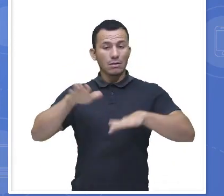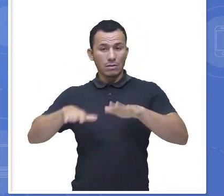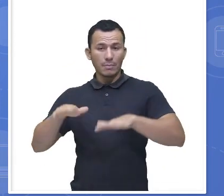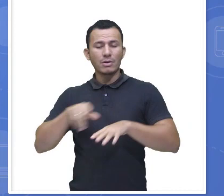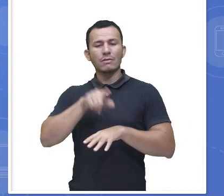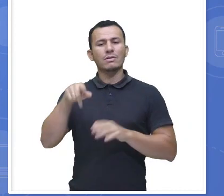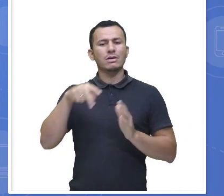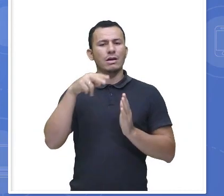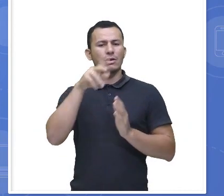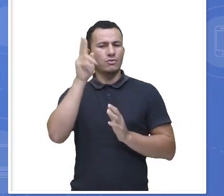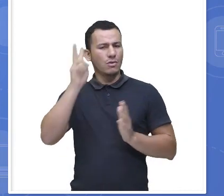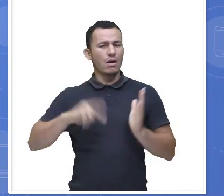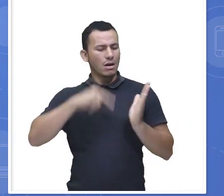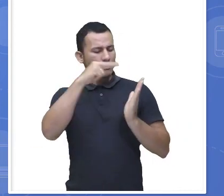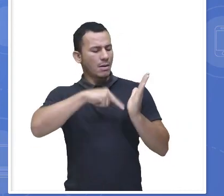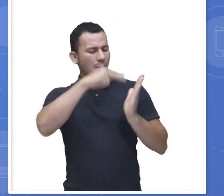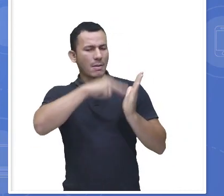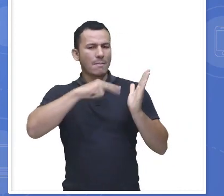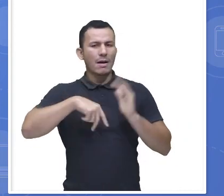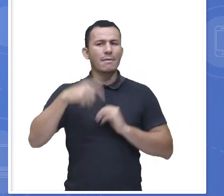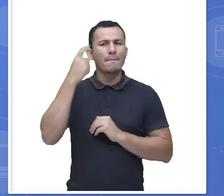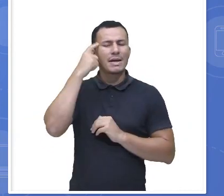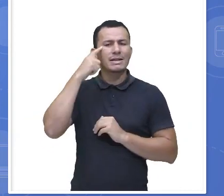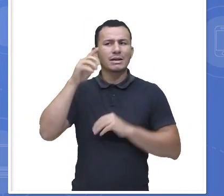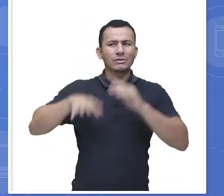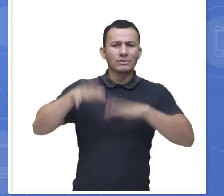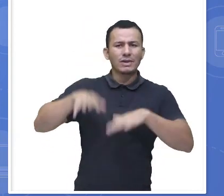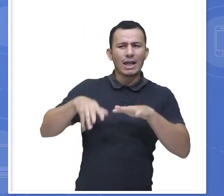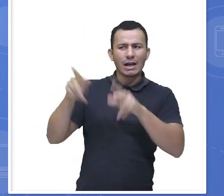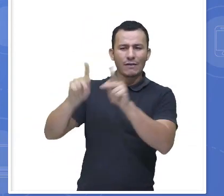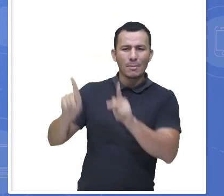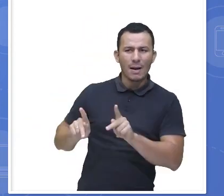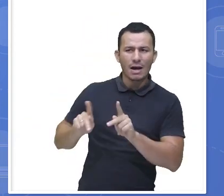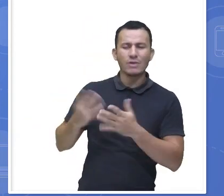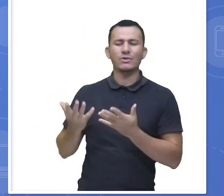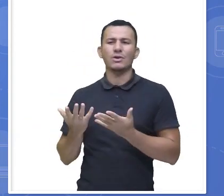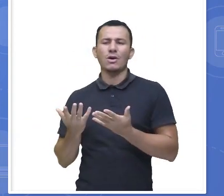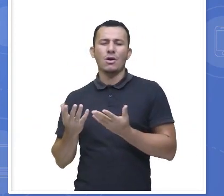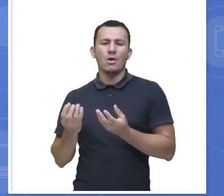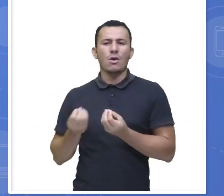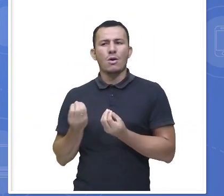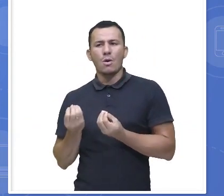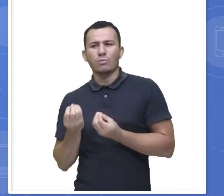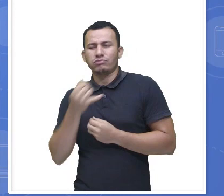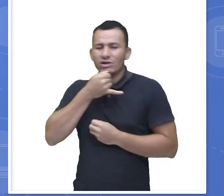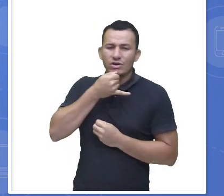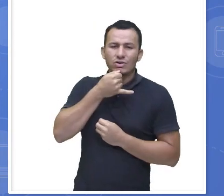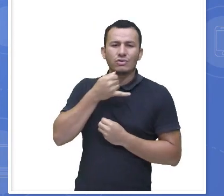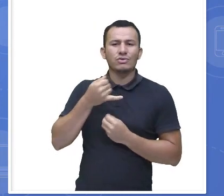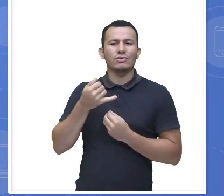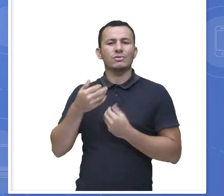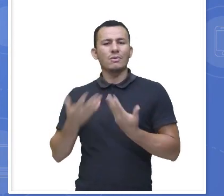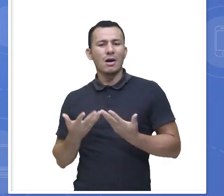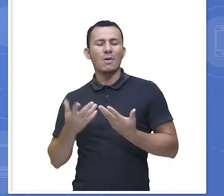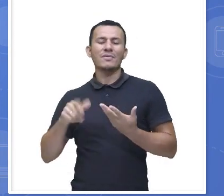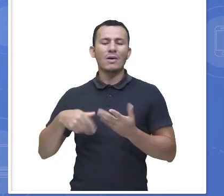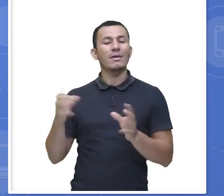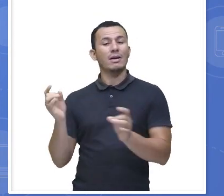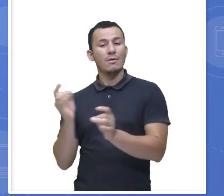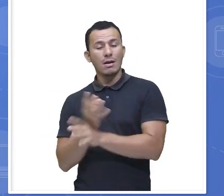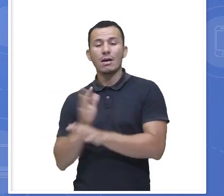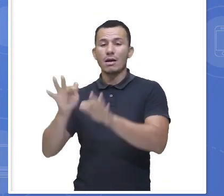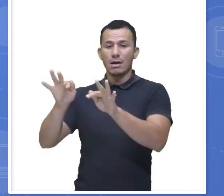lendo a história e aí você pensa um final, um desfecho, de repente ele pode ser outro, certo? Então, o desfecho é a